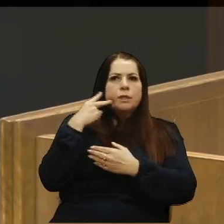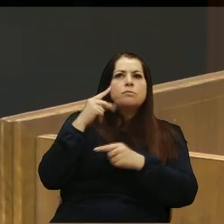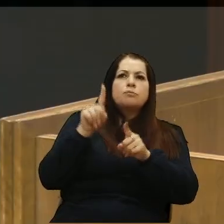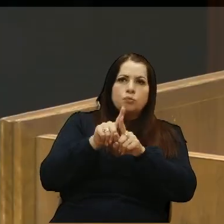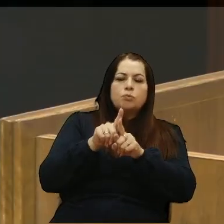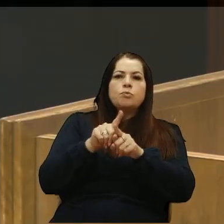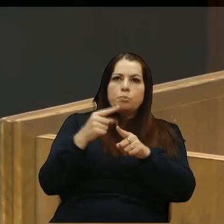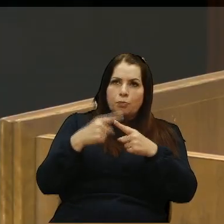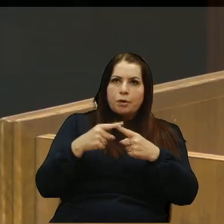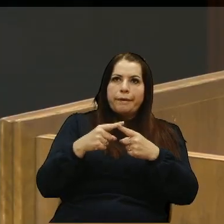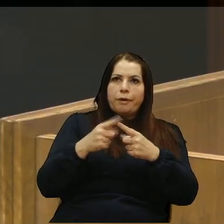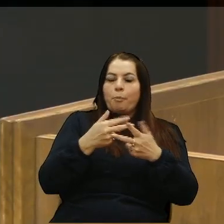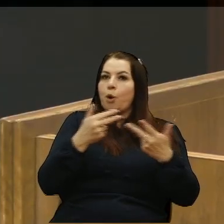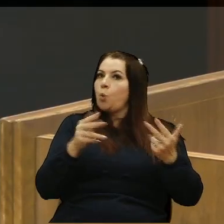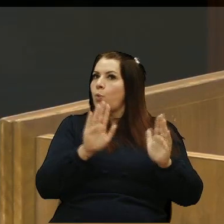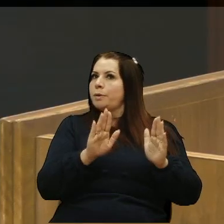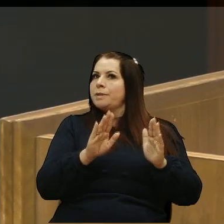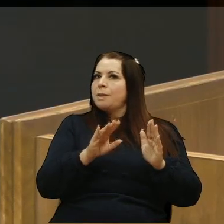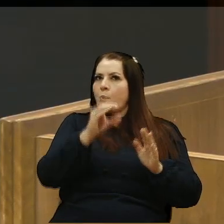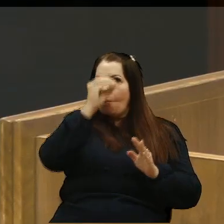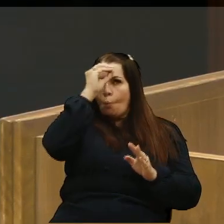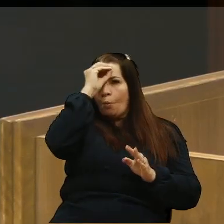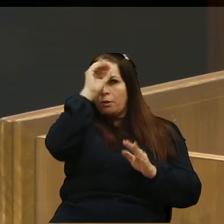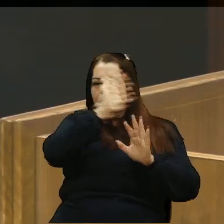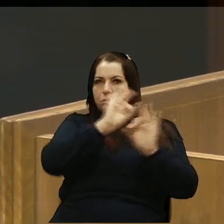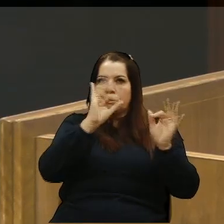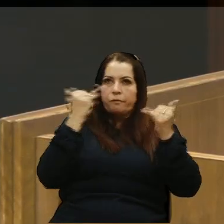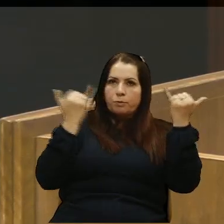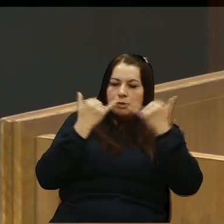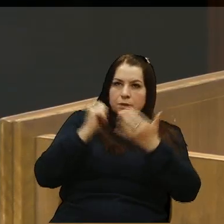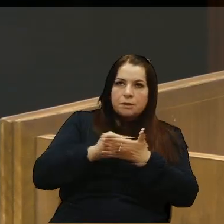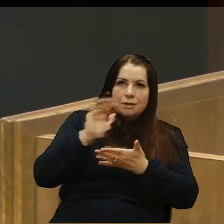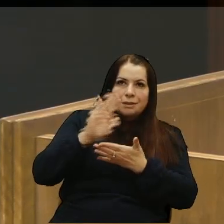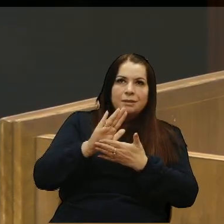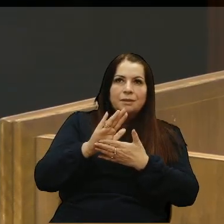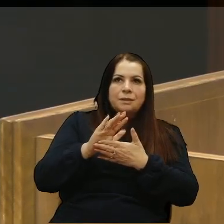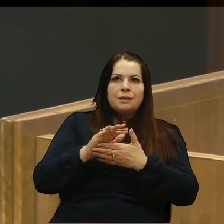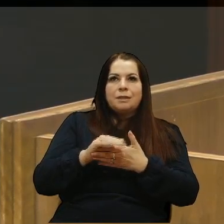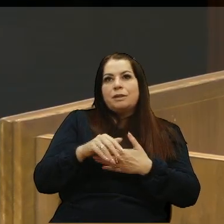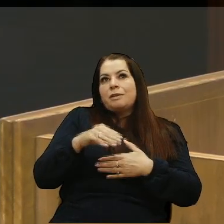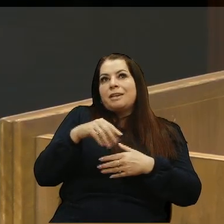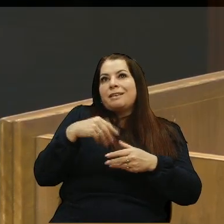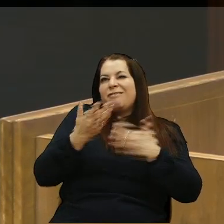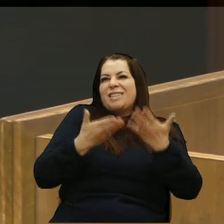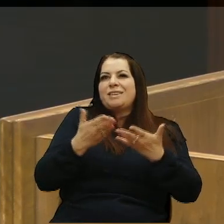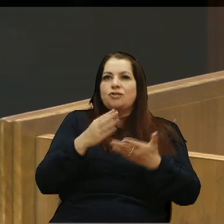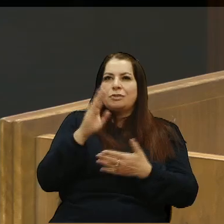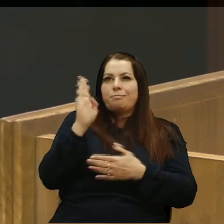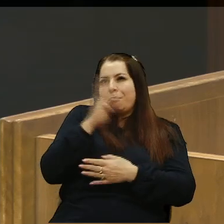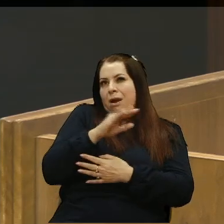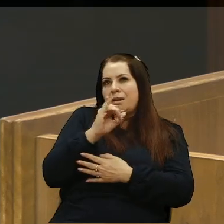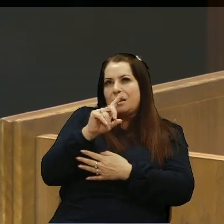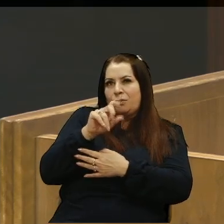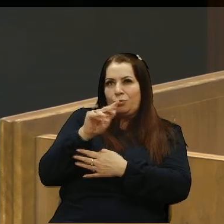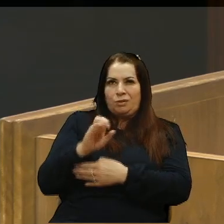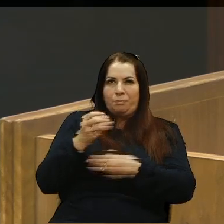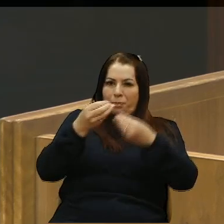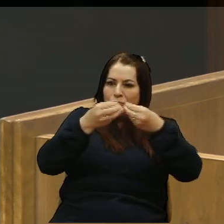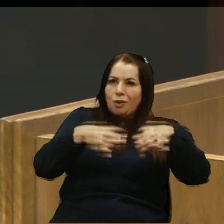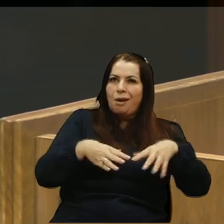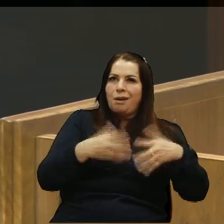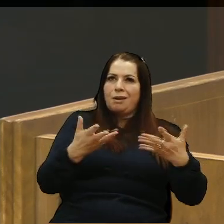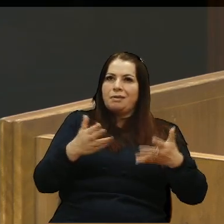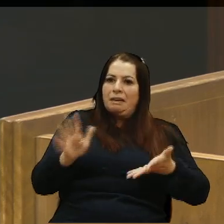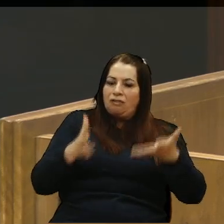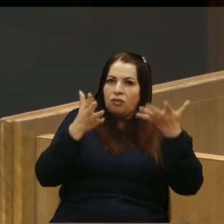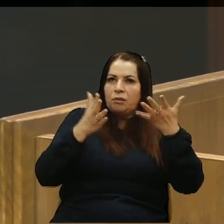ações, porque uma coisa é a ignorância, não ter informação, outra coisa é usar de má índole e usar disso para prejudicar e ter o seu engajamento